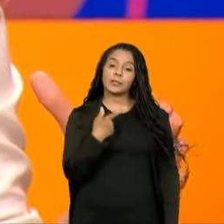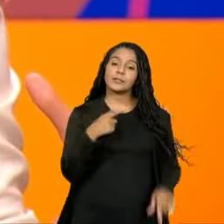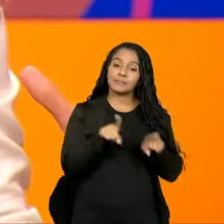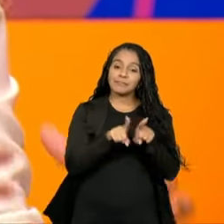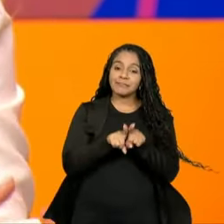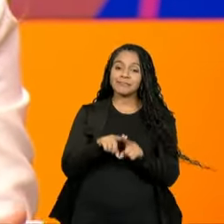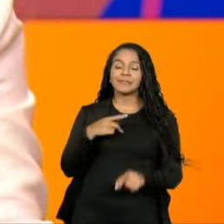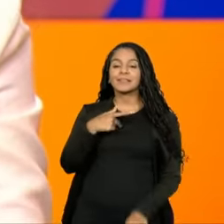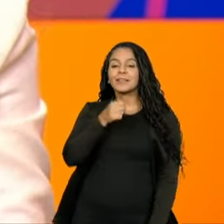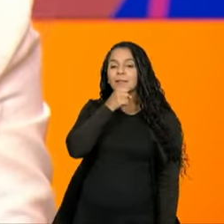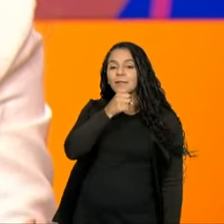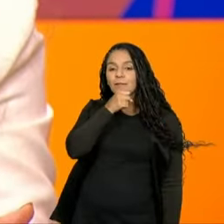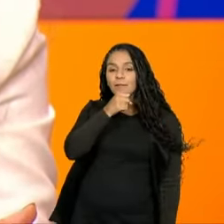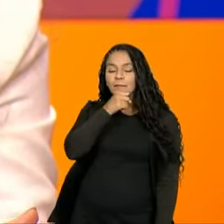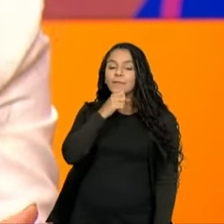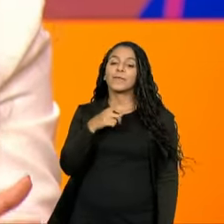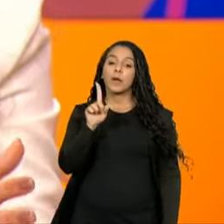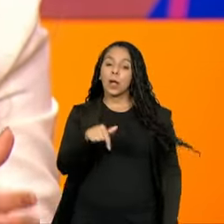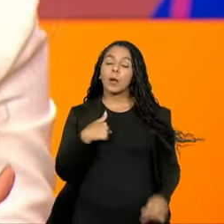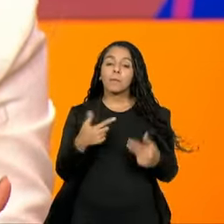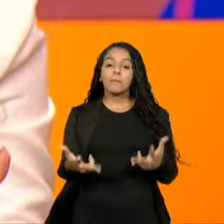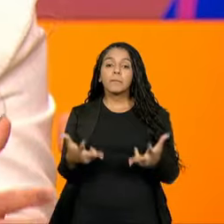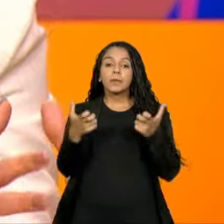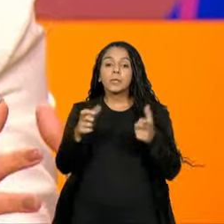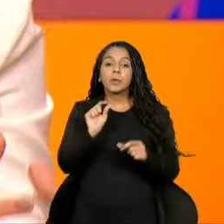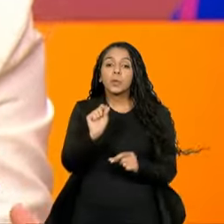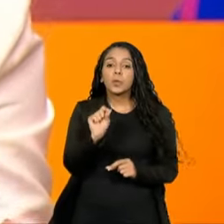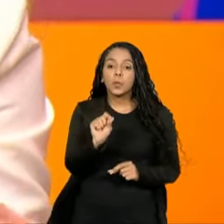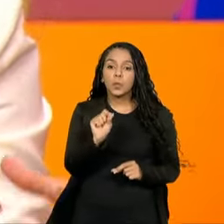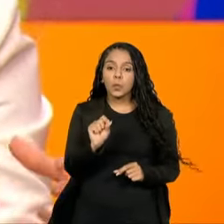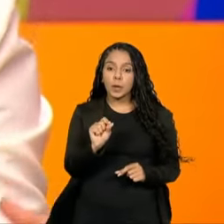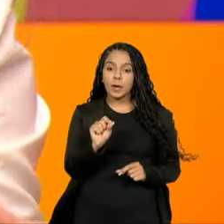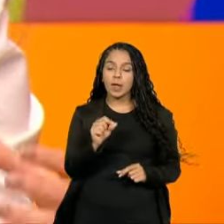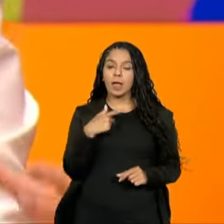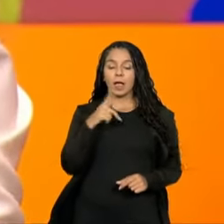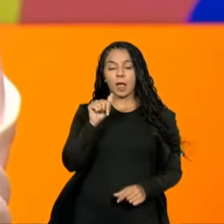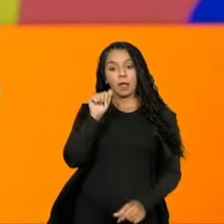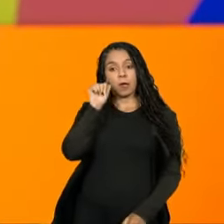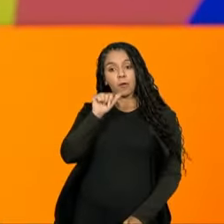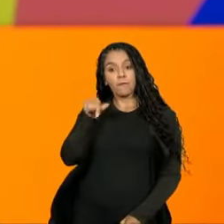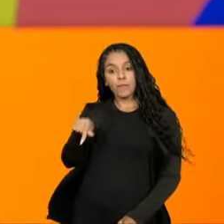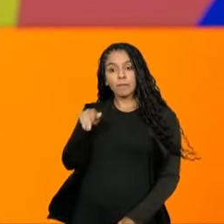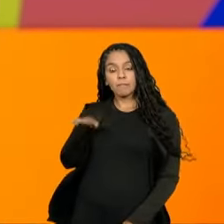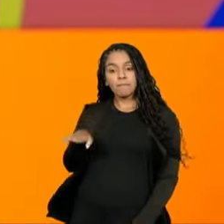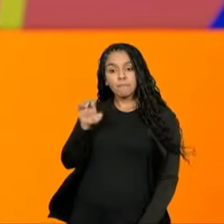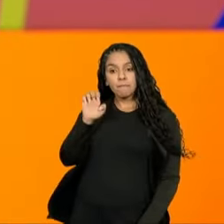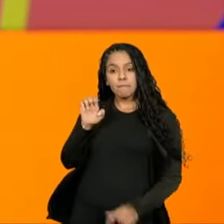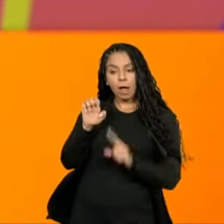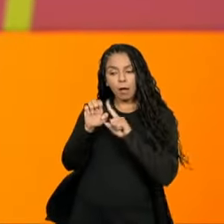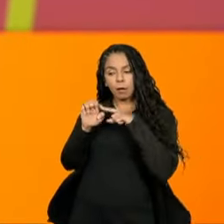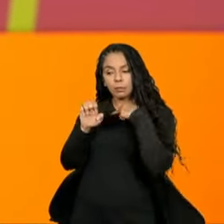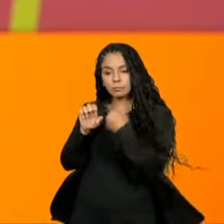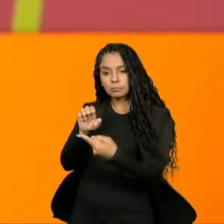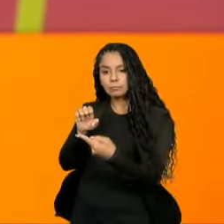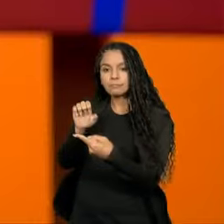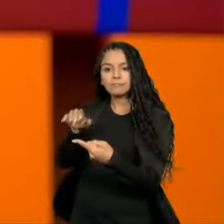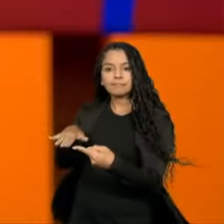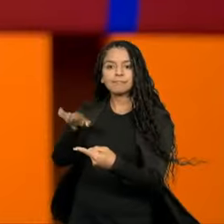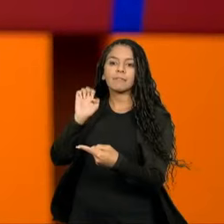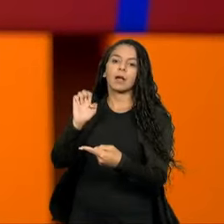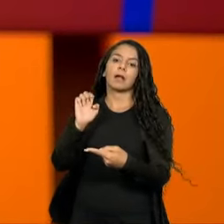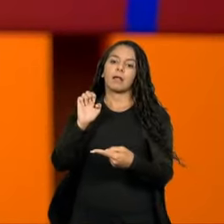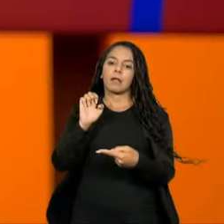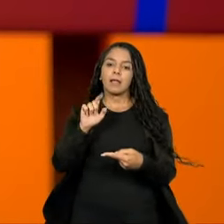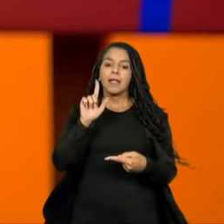que existe uma percepção de que aquela fêmea, que na verdade é mãe da mãe, ela foi